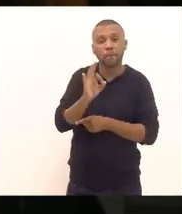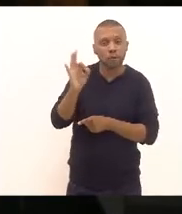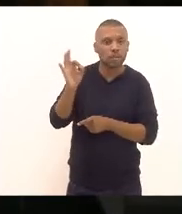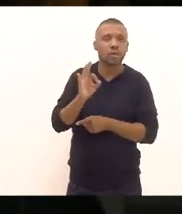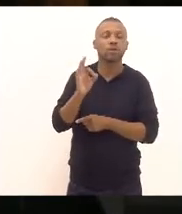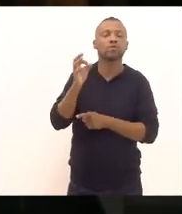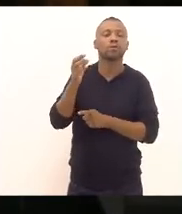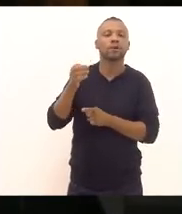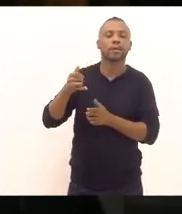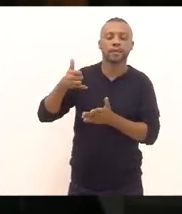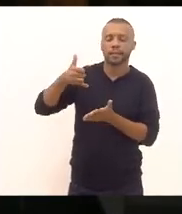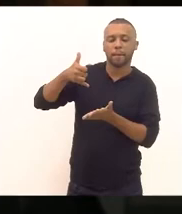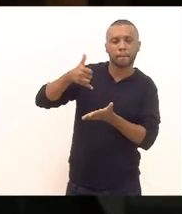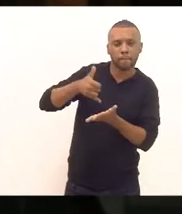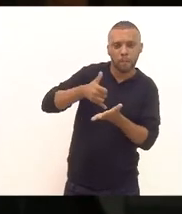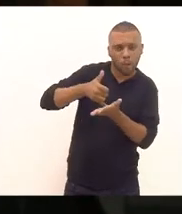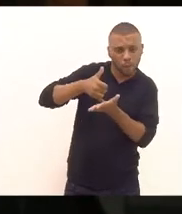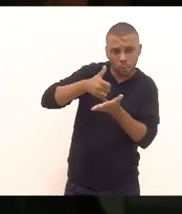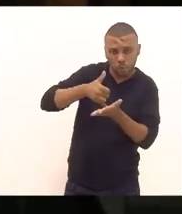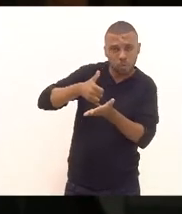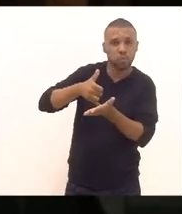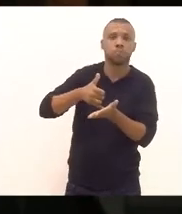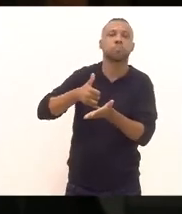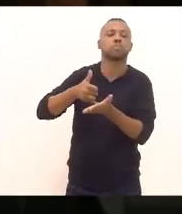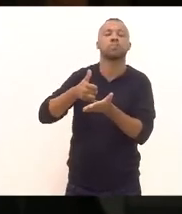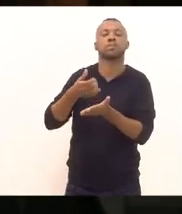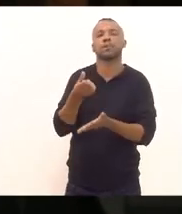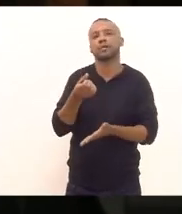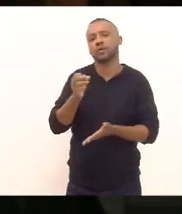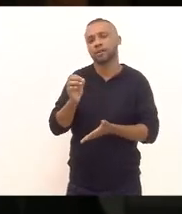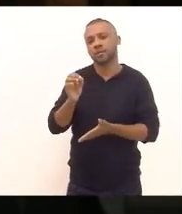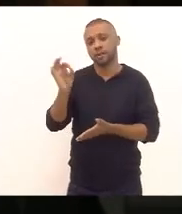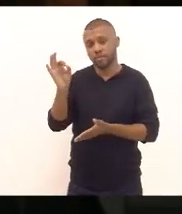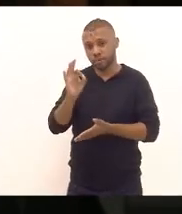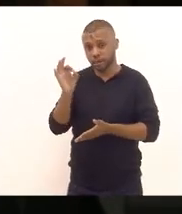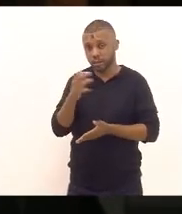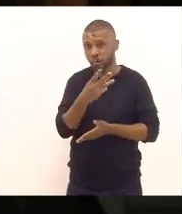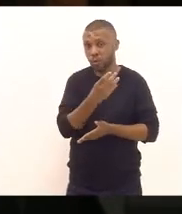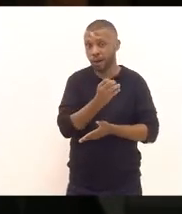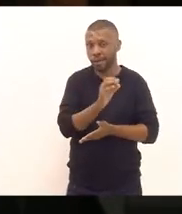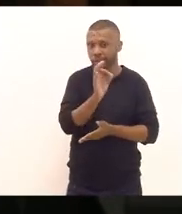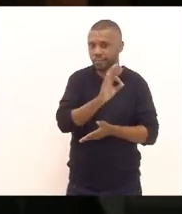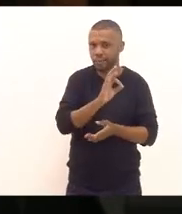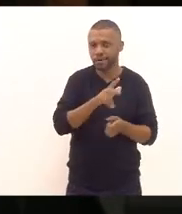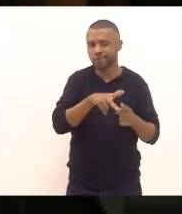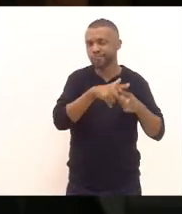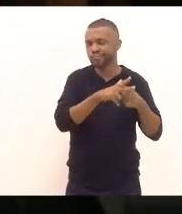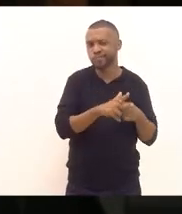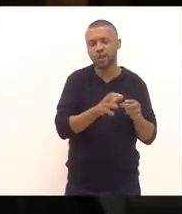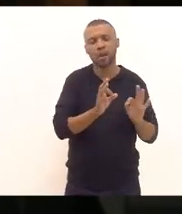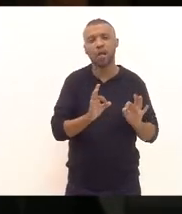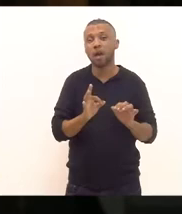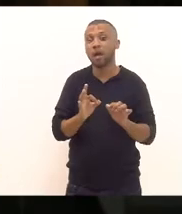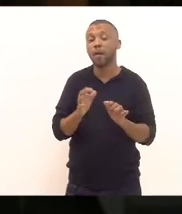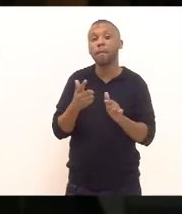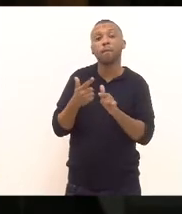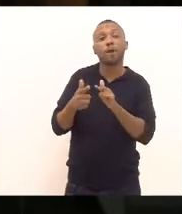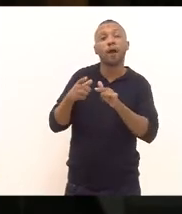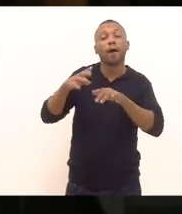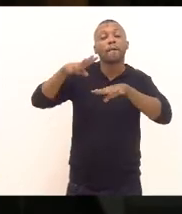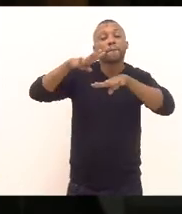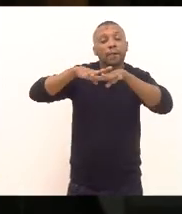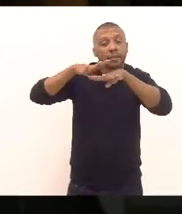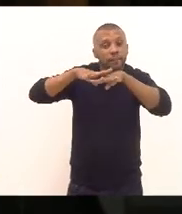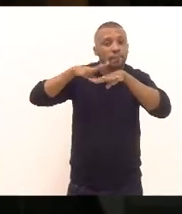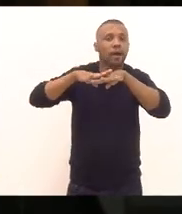bomba né faz uma média ponderada reajustou c140 não é pelo não a matemática que a gente